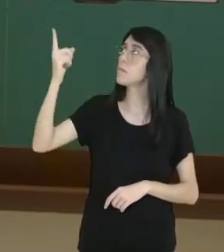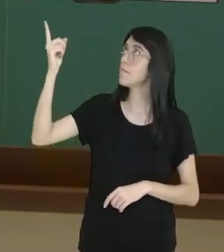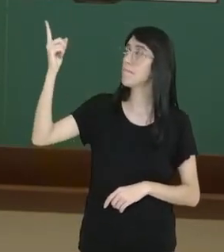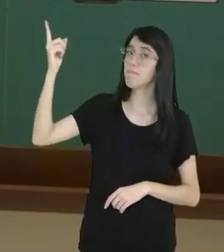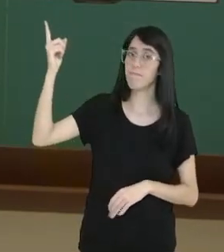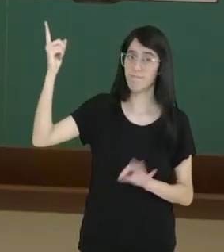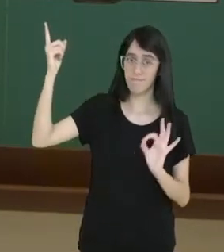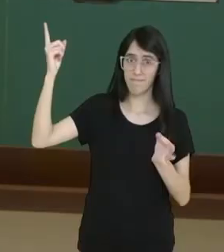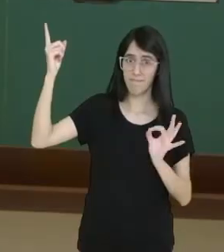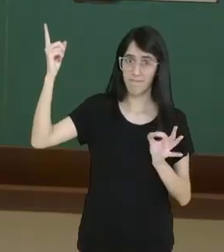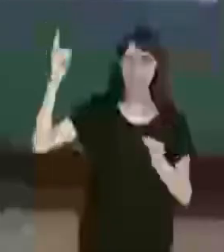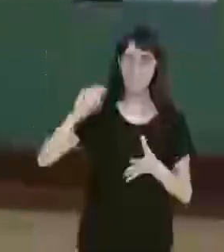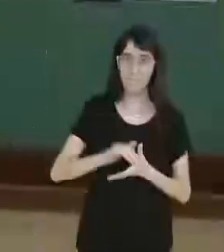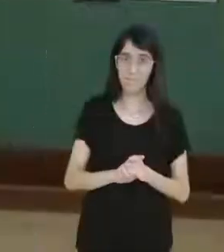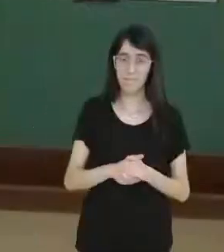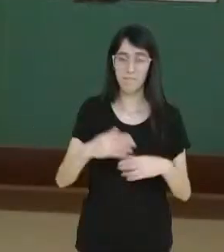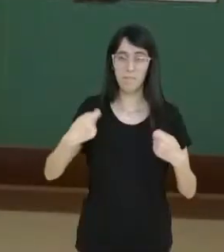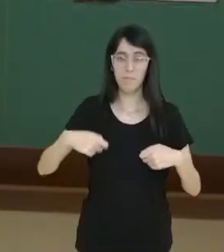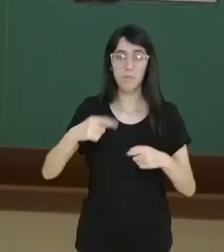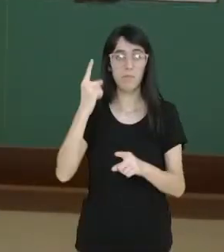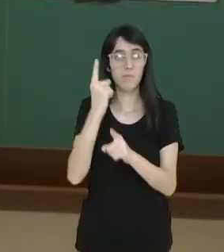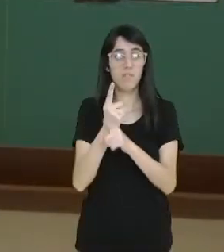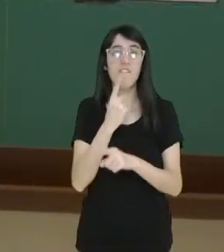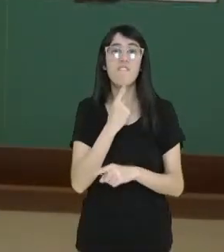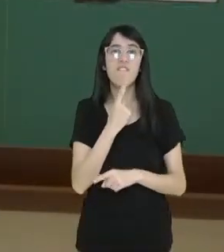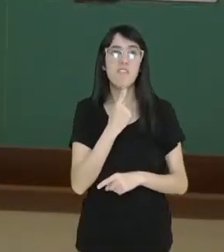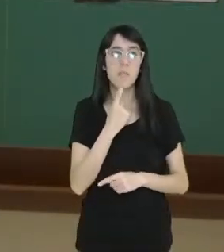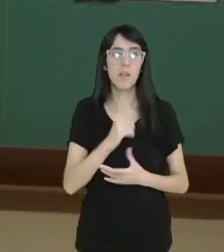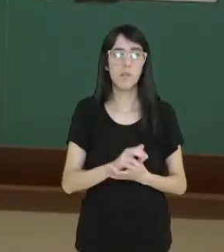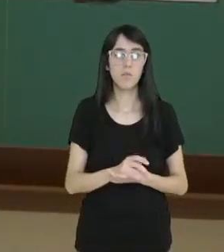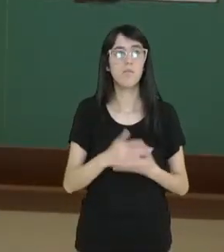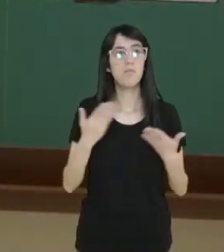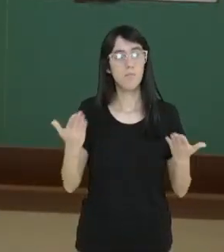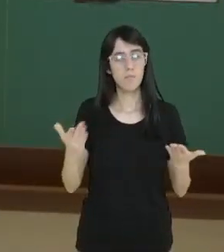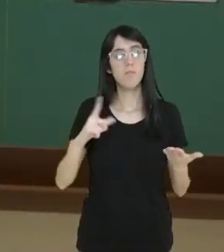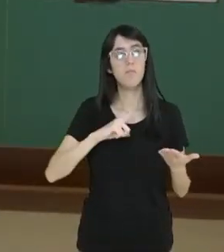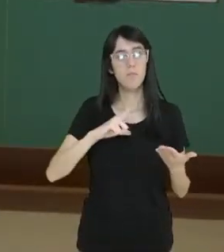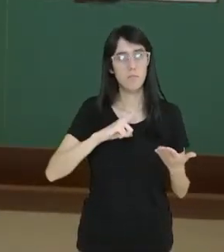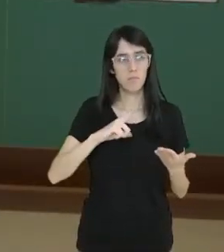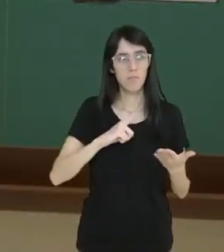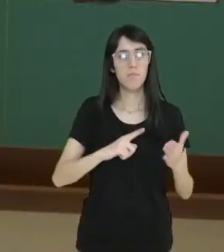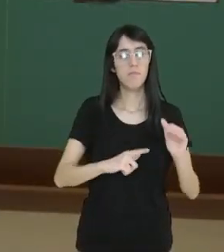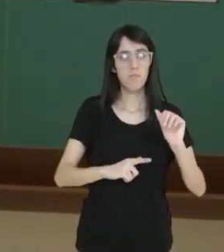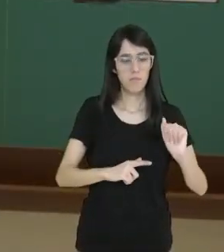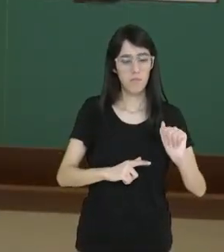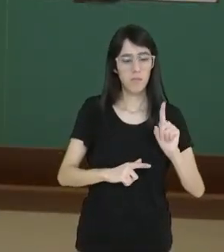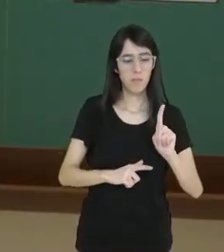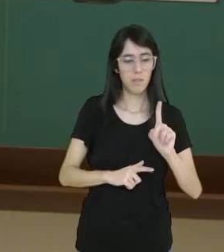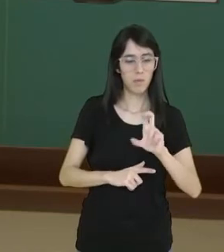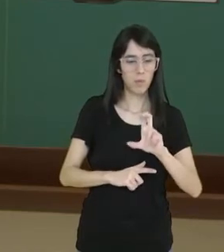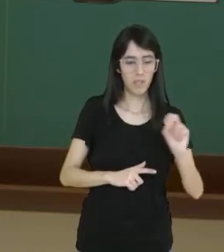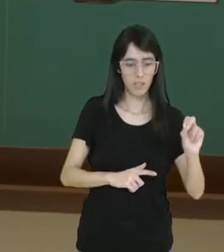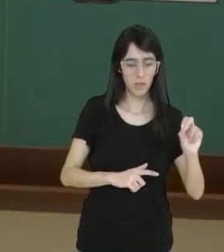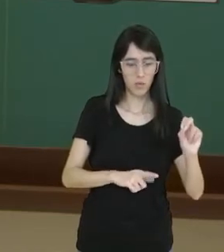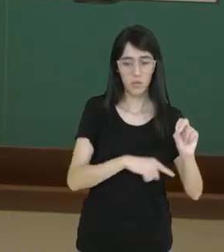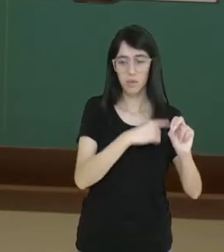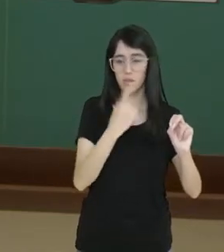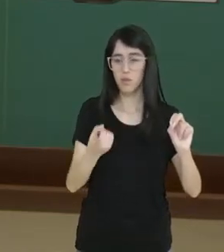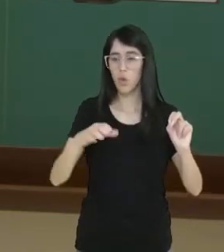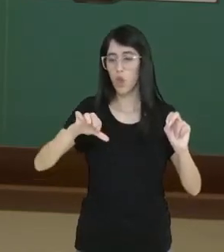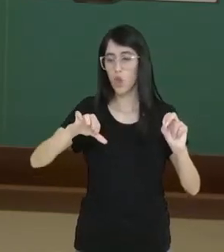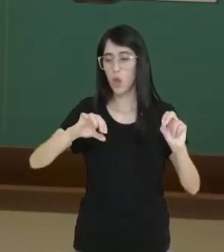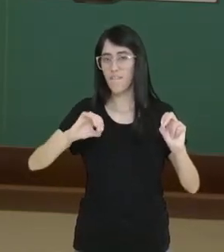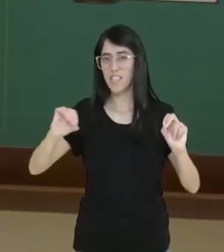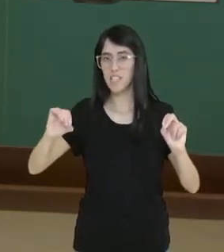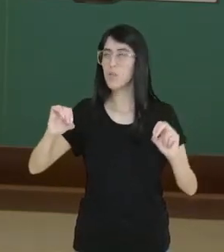triângulo vermelho, em relação ao teleférico menor. Então, eu também tenho a hipotenusa, que é 1.500, e tenho o cateto, que é 900.